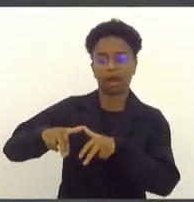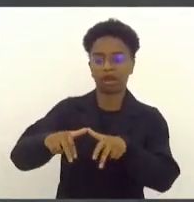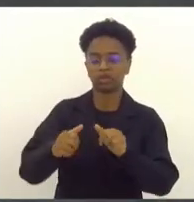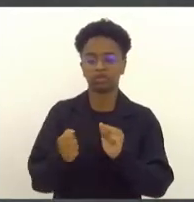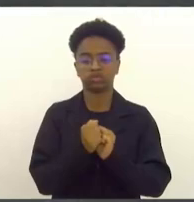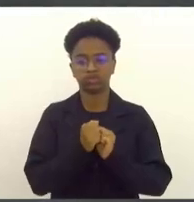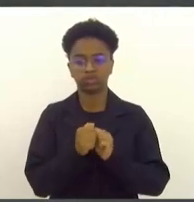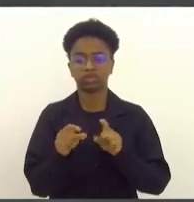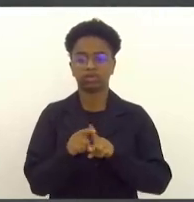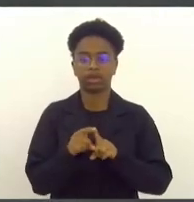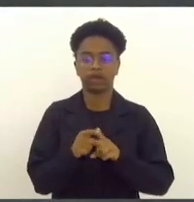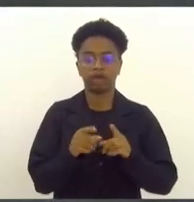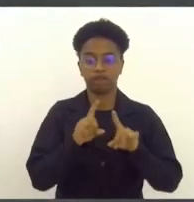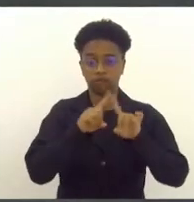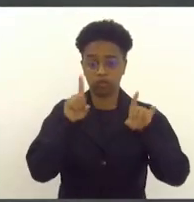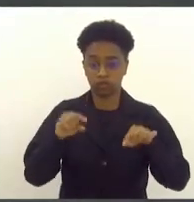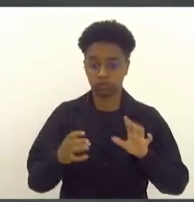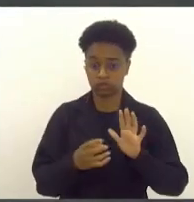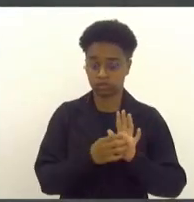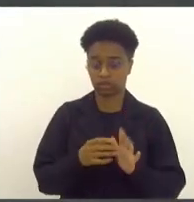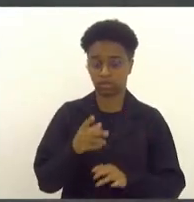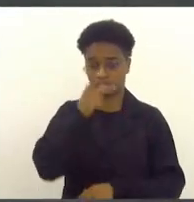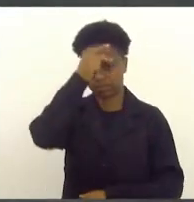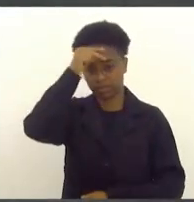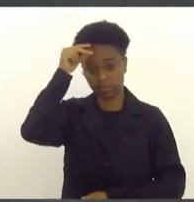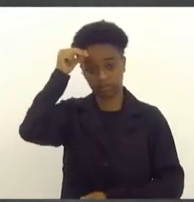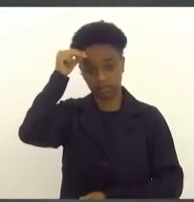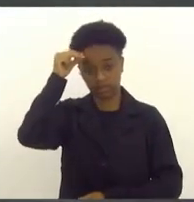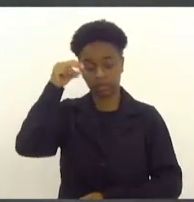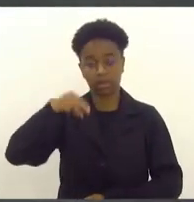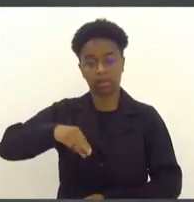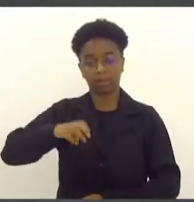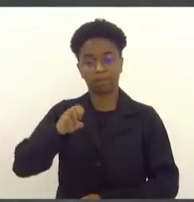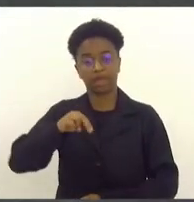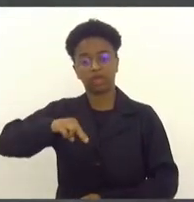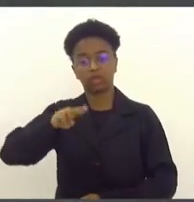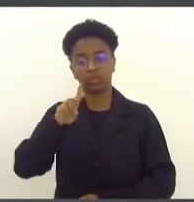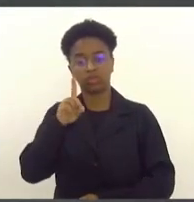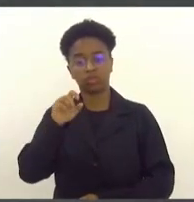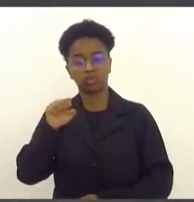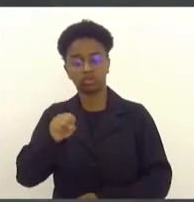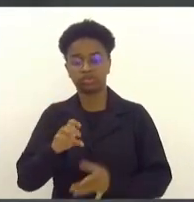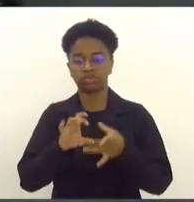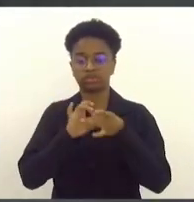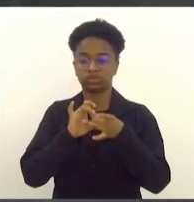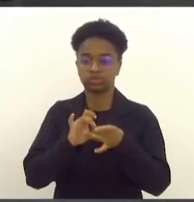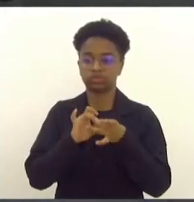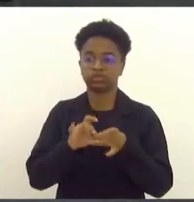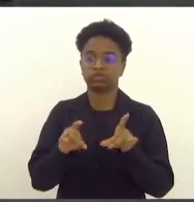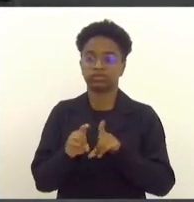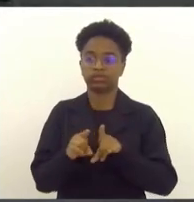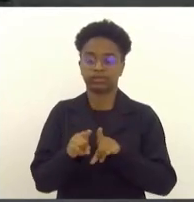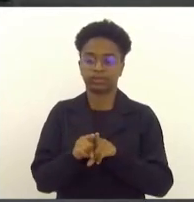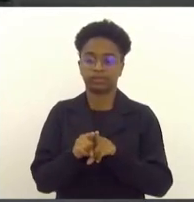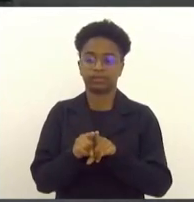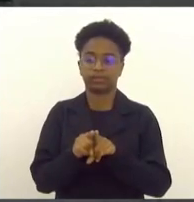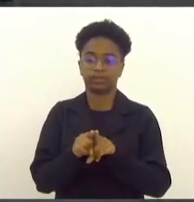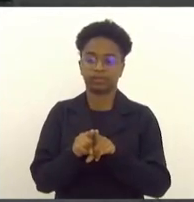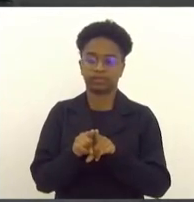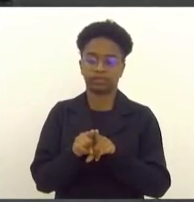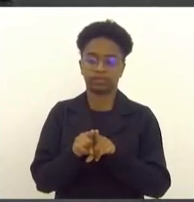ele levando os funcionários da Prefeitura os Menudos com ele para fazer a para fazer a